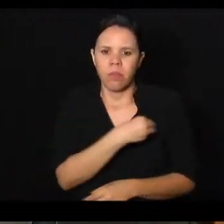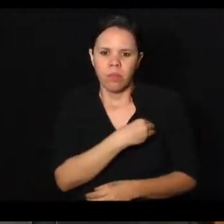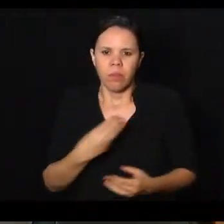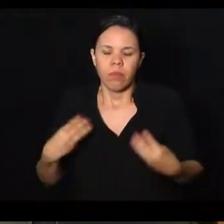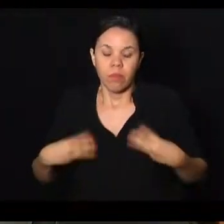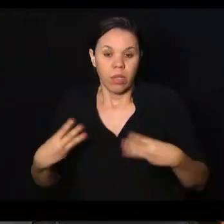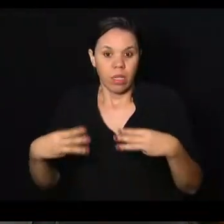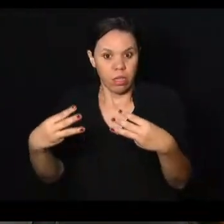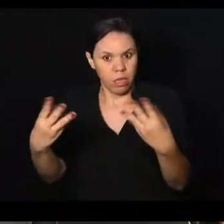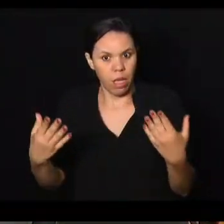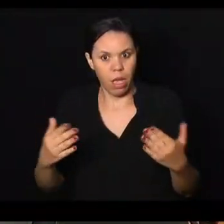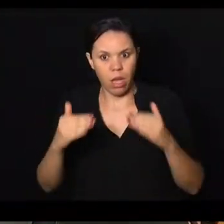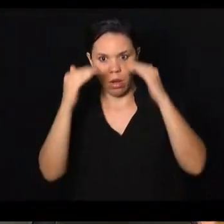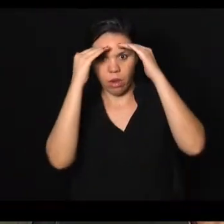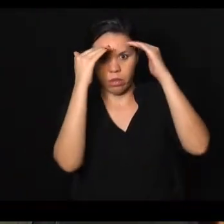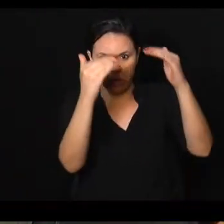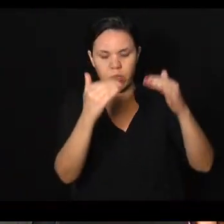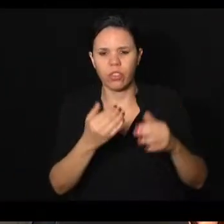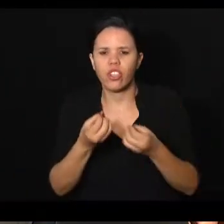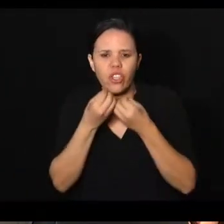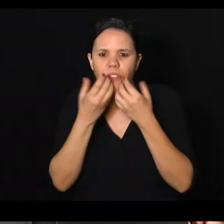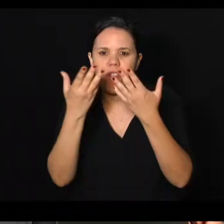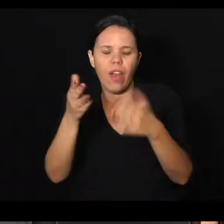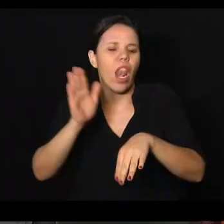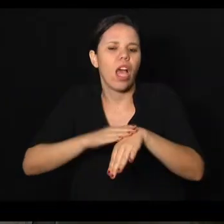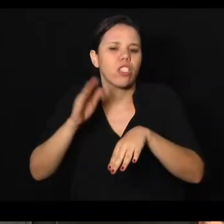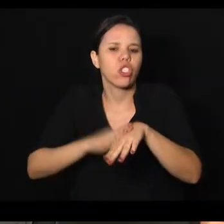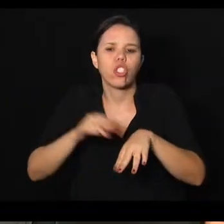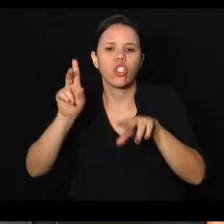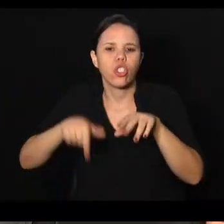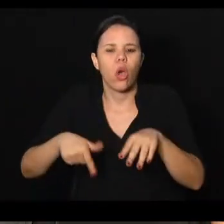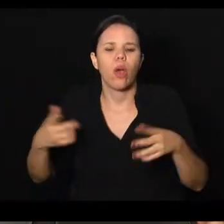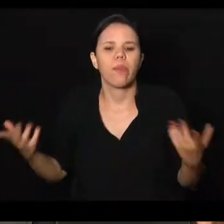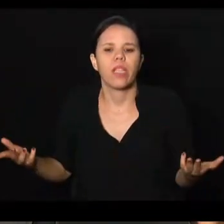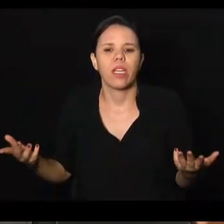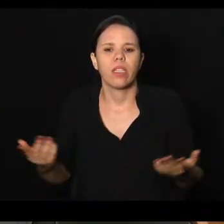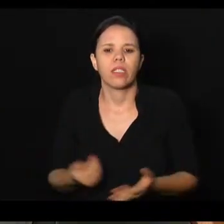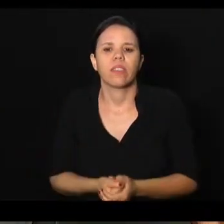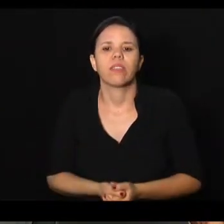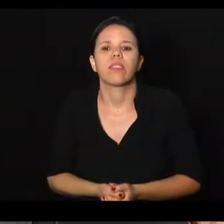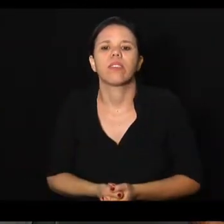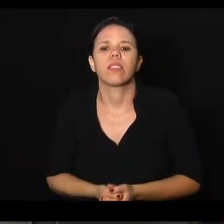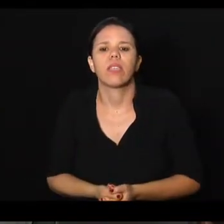conduzindo. Deixa eu falar um pouco do ministério.